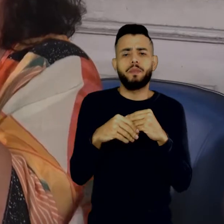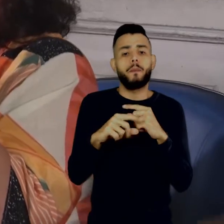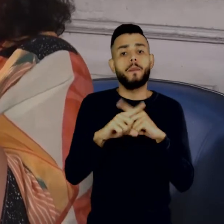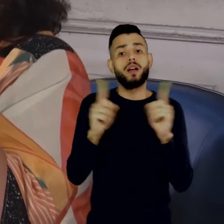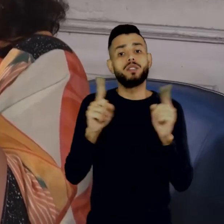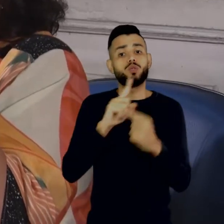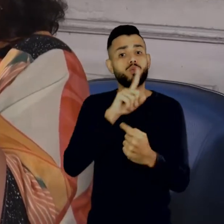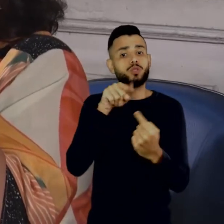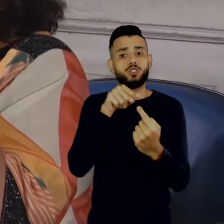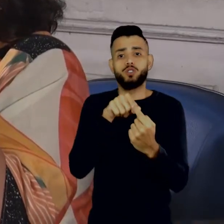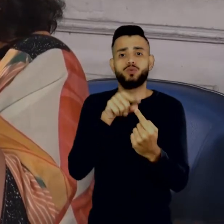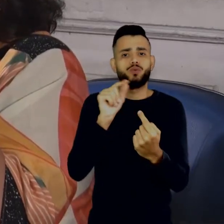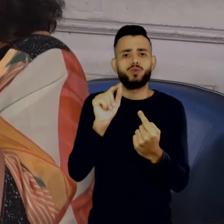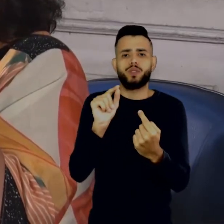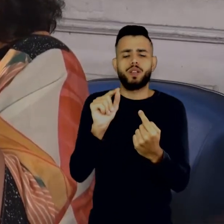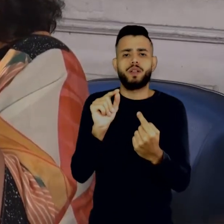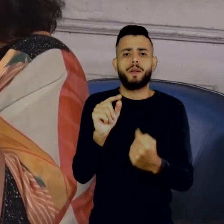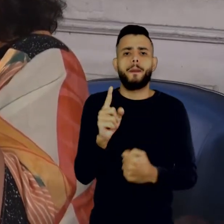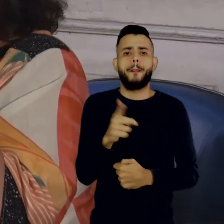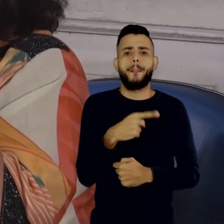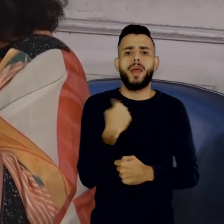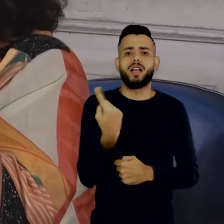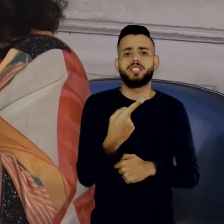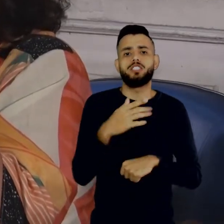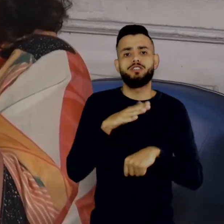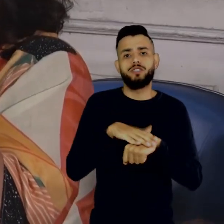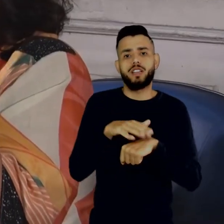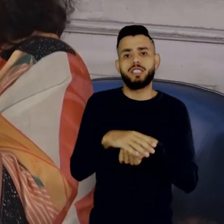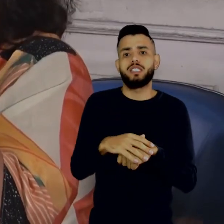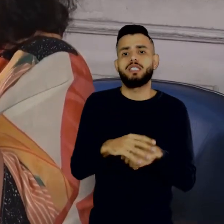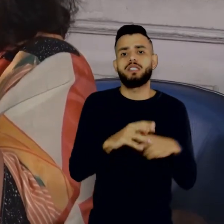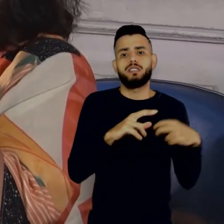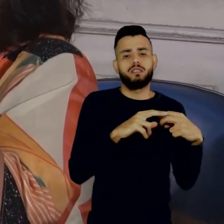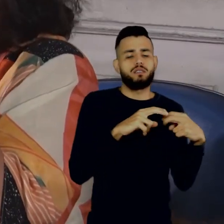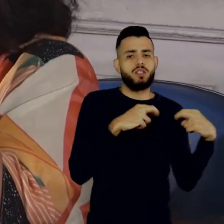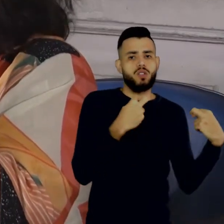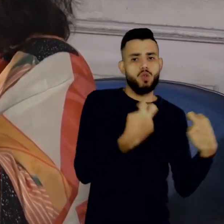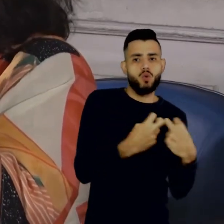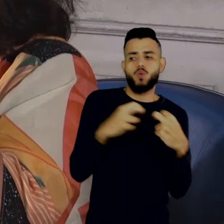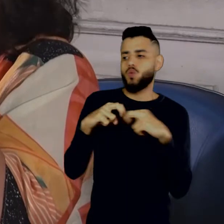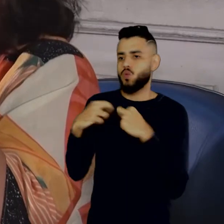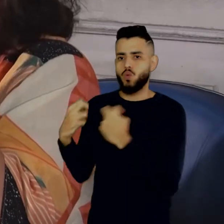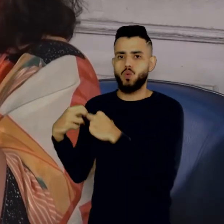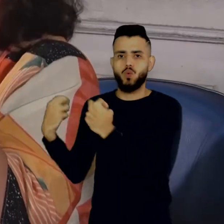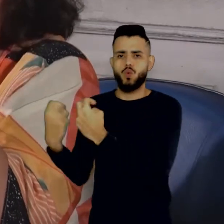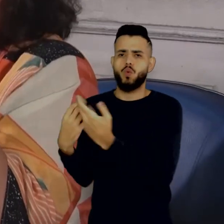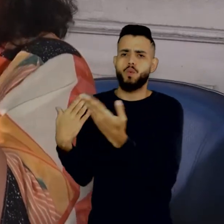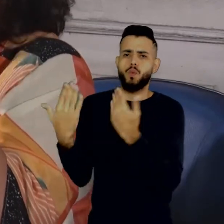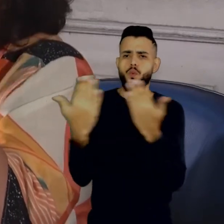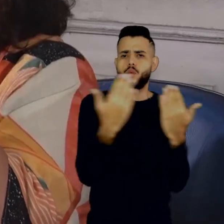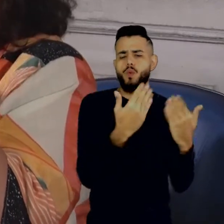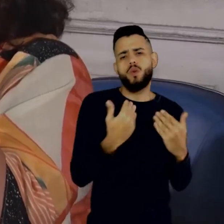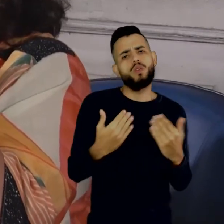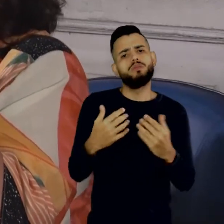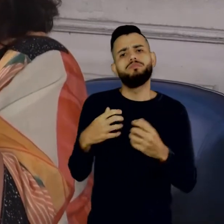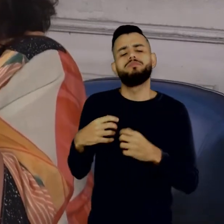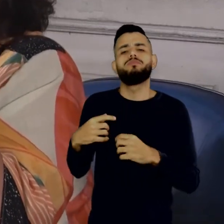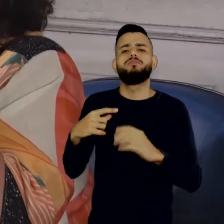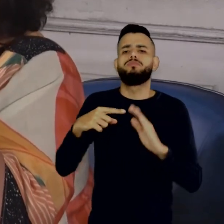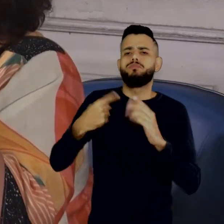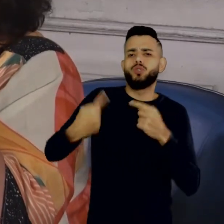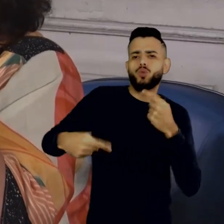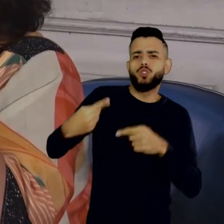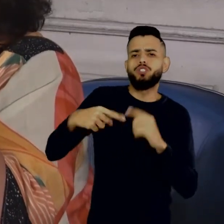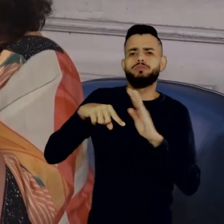vá para fazer 3 rodas de conversa em que a gente possa aprofundar um pouco mais as recomendações e agregar